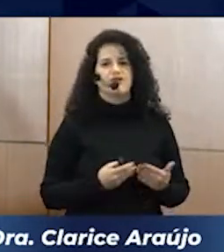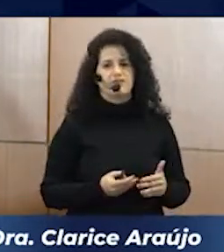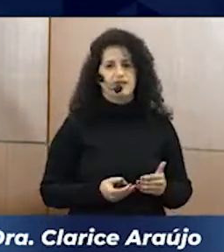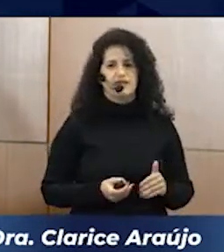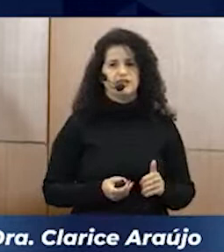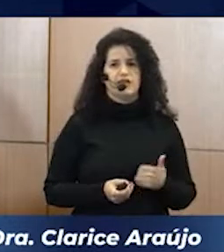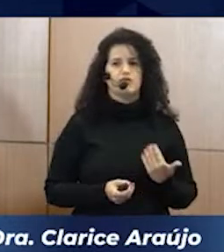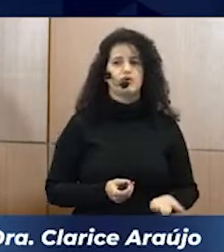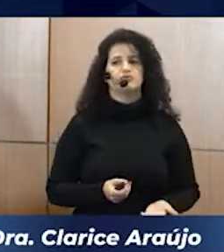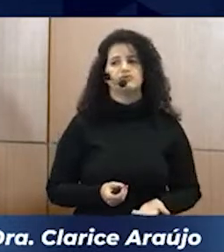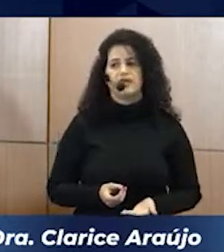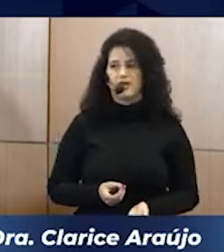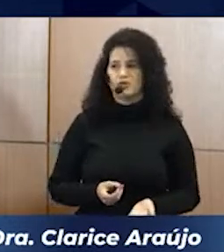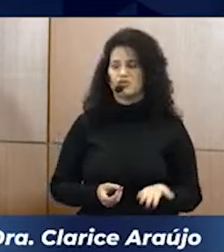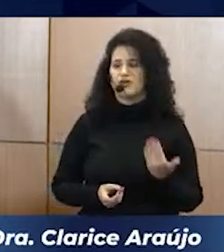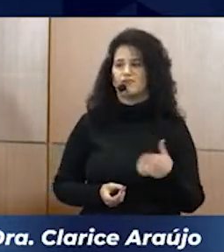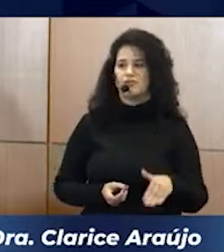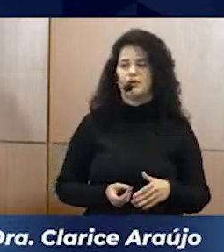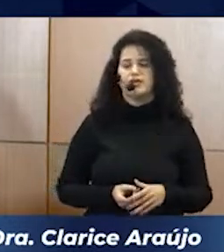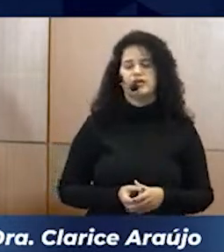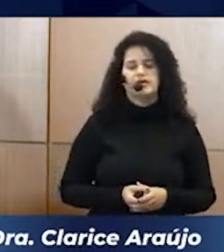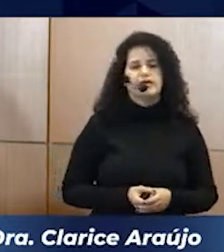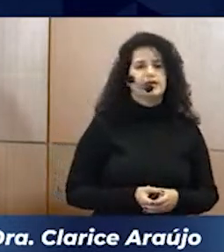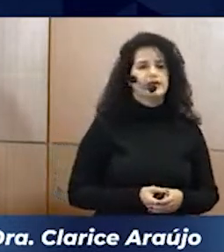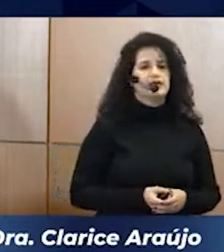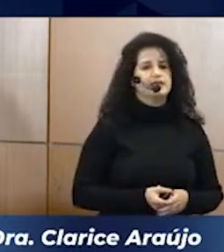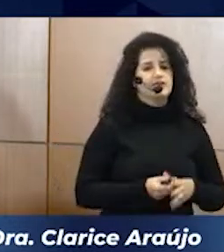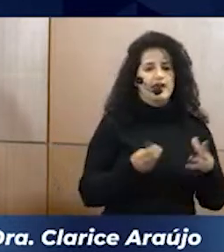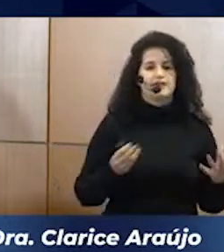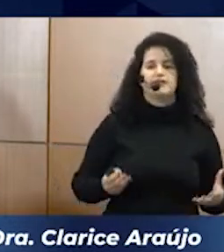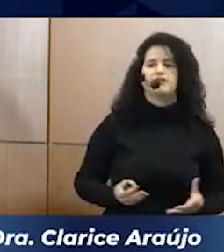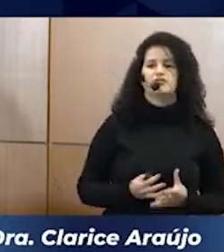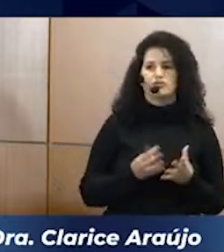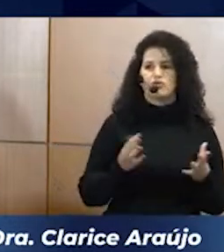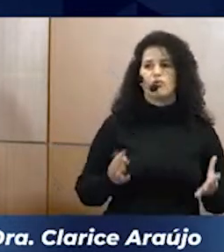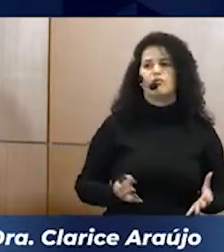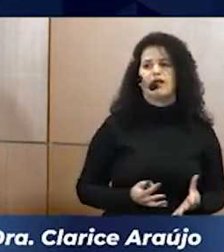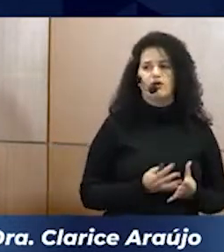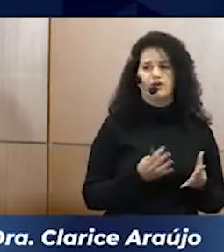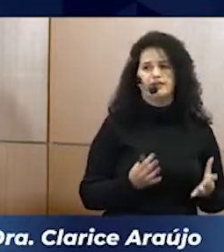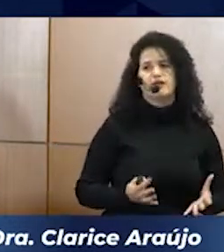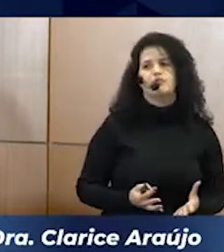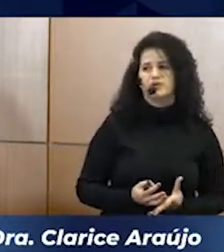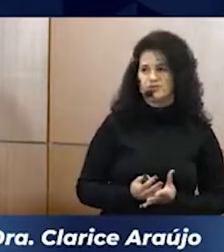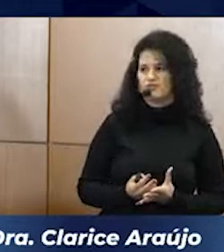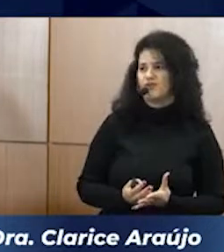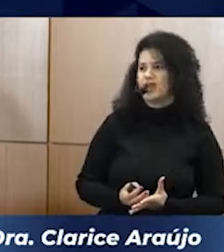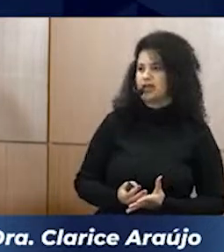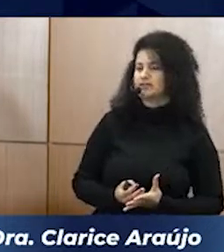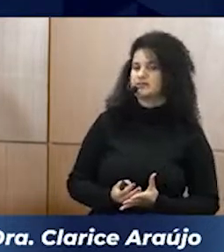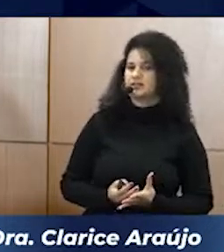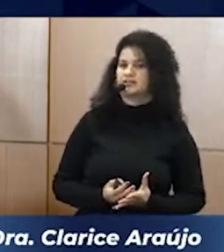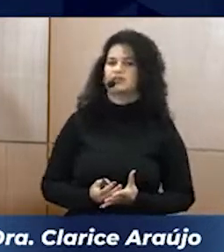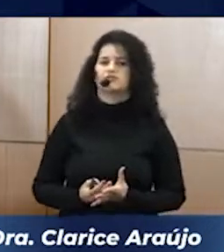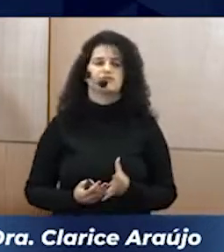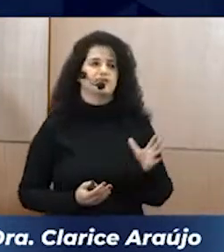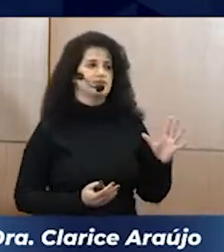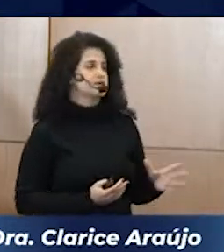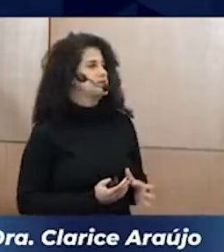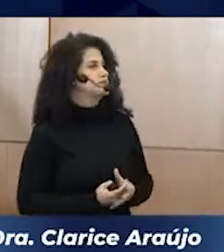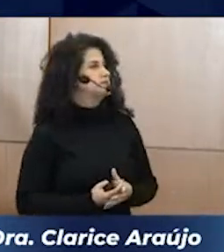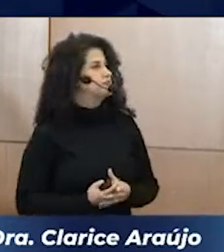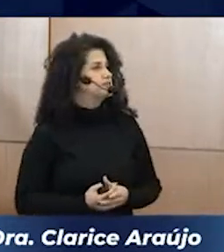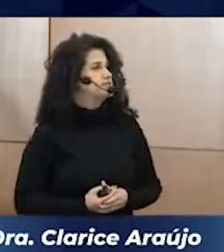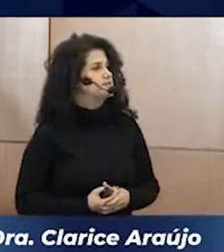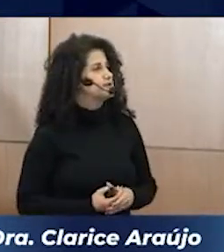a gente vai ver que tem um outro termo que já foi, já é entendido como um melhor termo para a gente falar das características